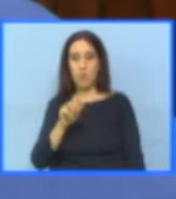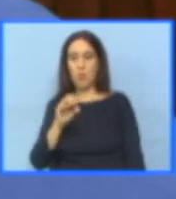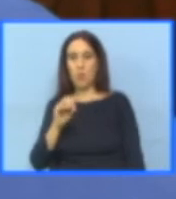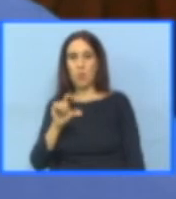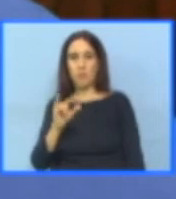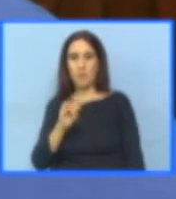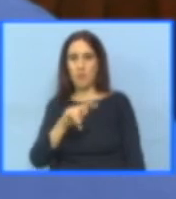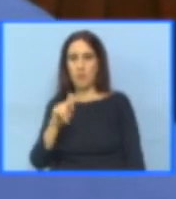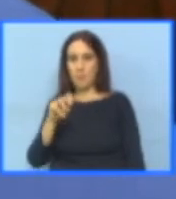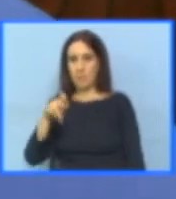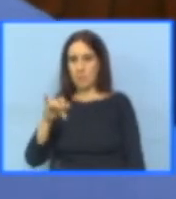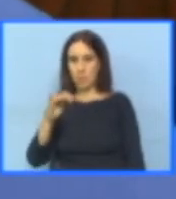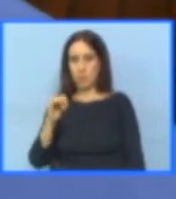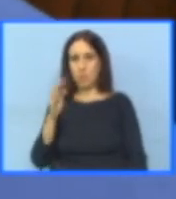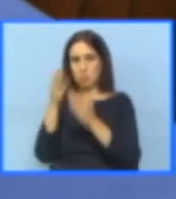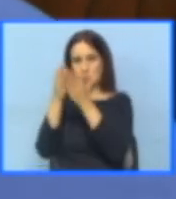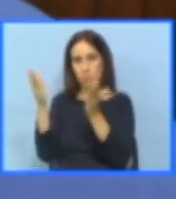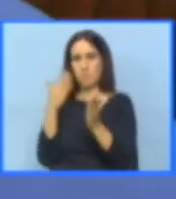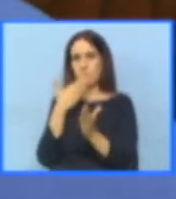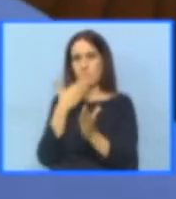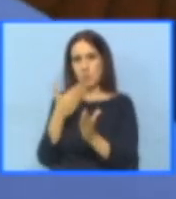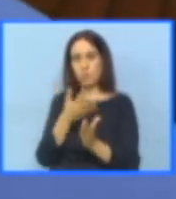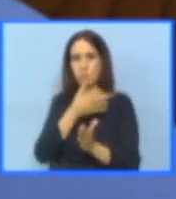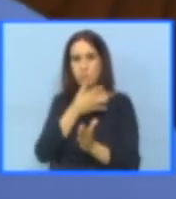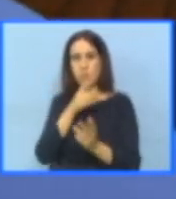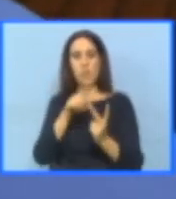abertura e ao Sr. Dom Ilídio,